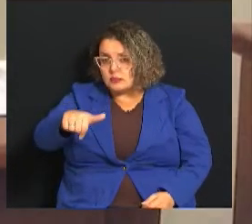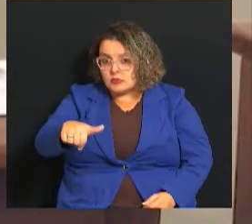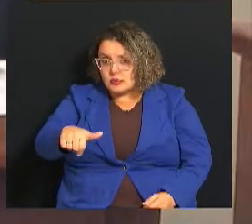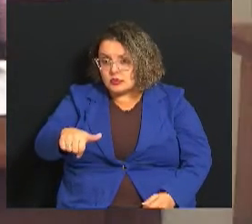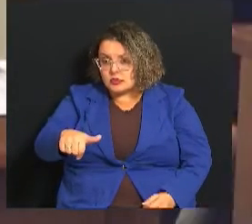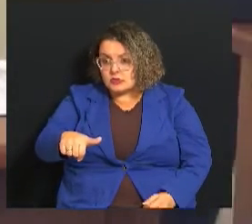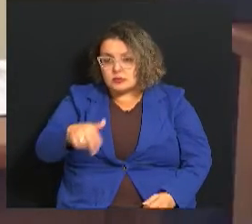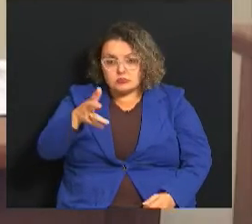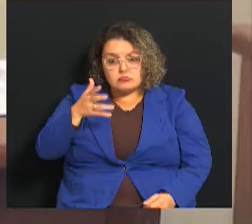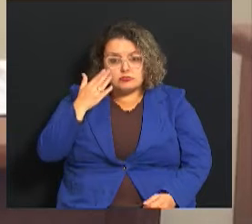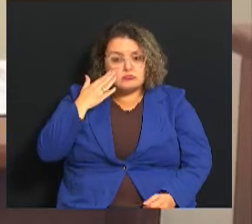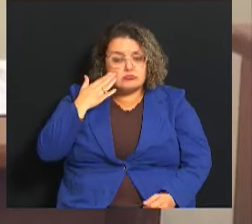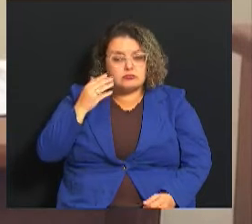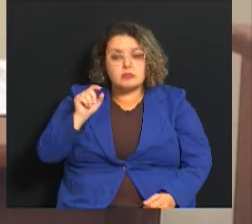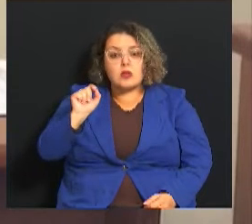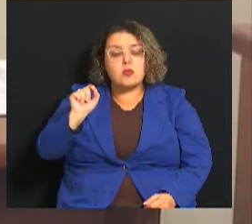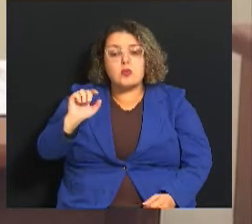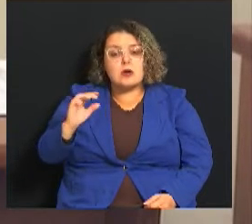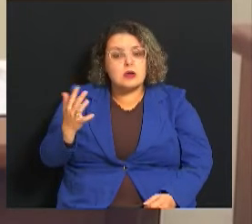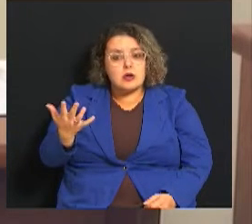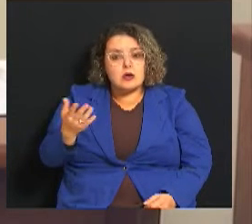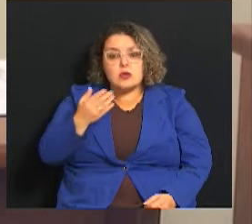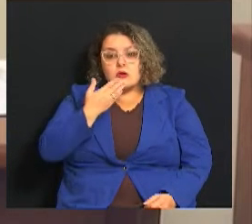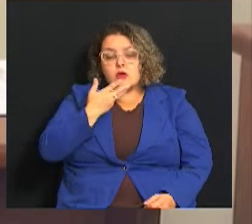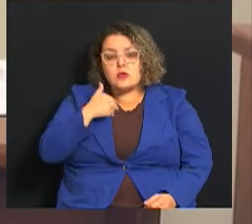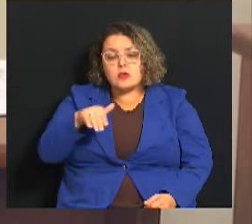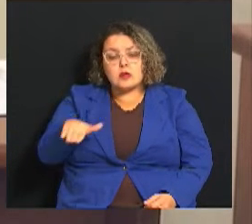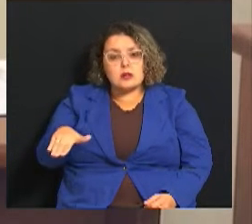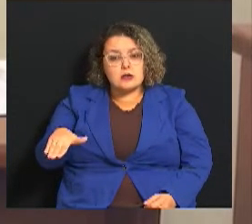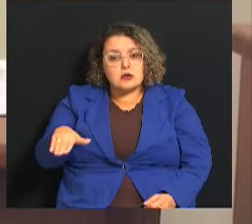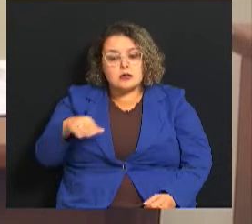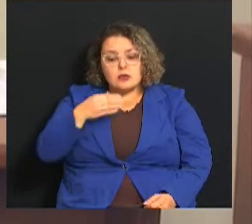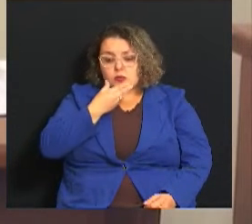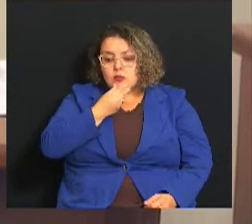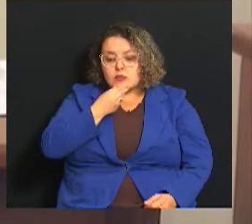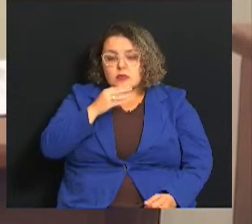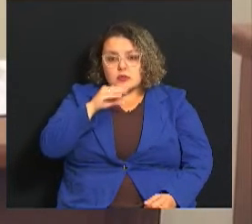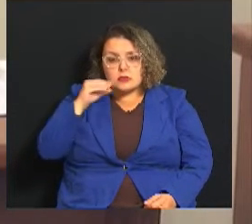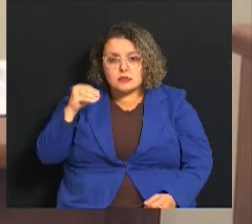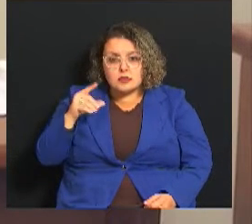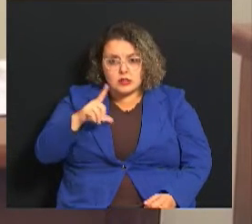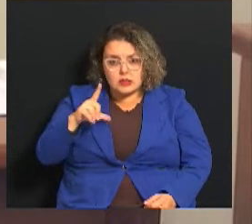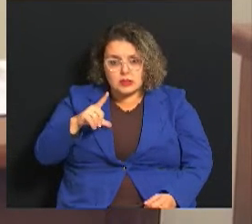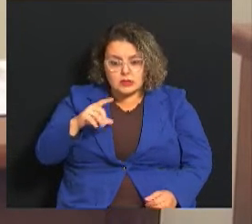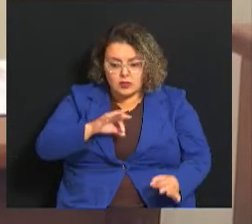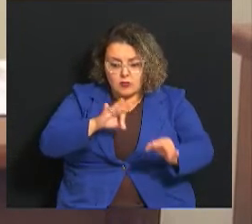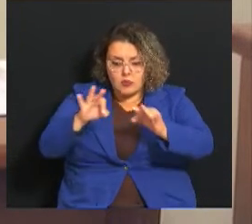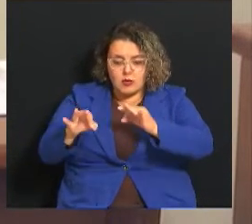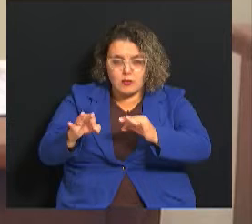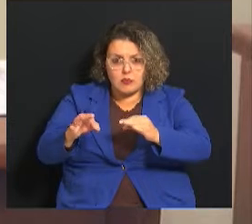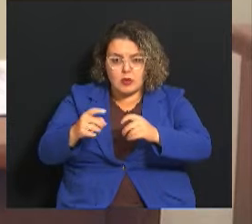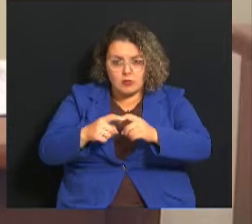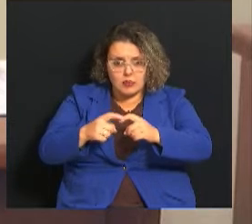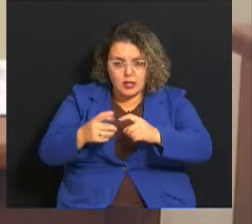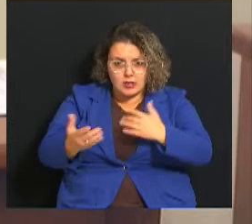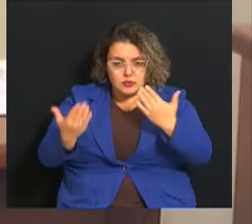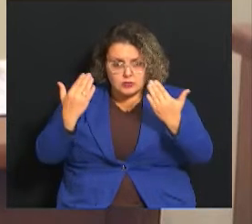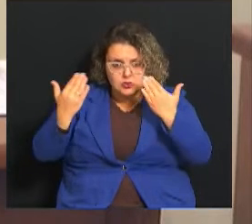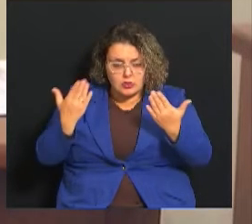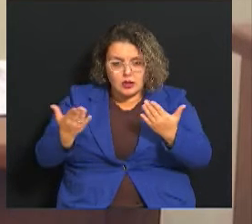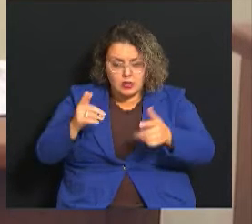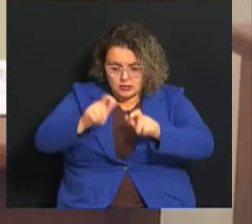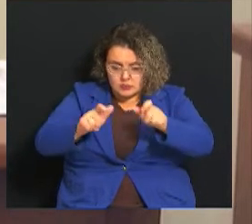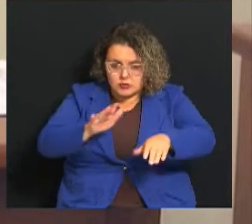queria saber o que aconteceu com aquele menino. Ele teve uma orientação, ele está tendo um acompanhamento, as pessoas estão ajudando